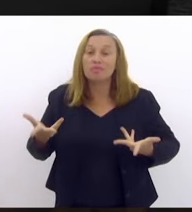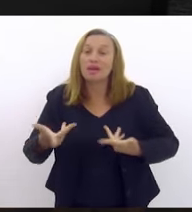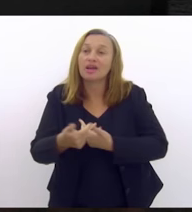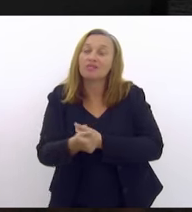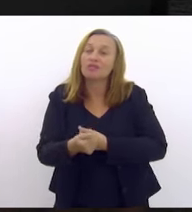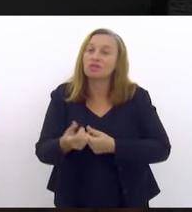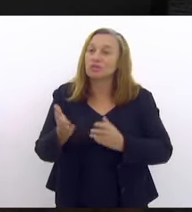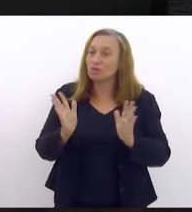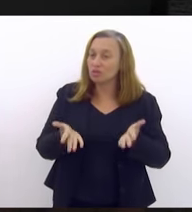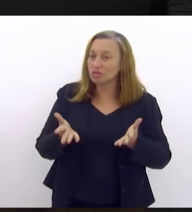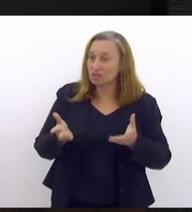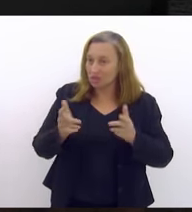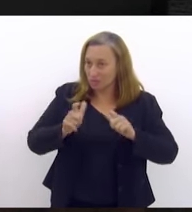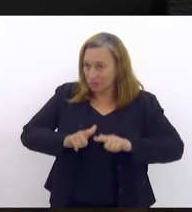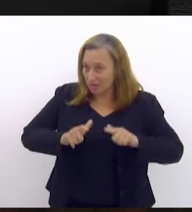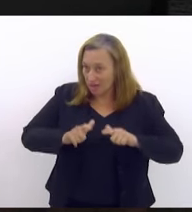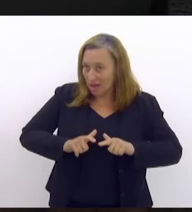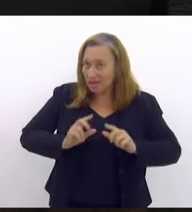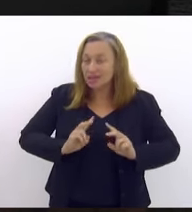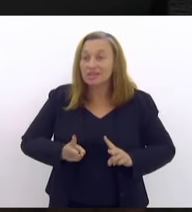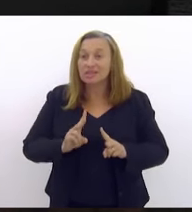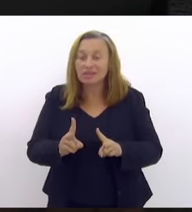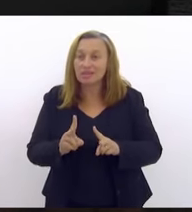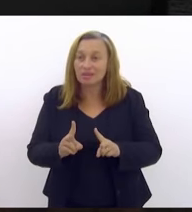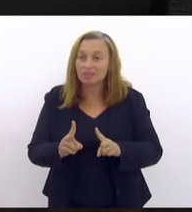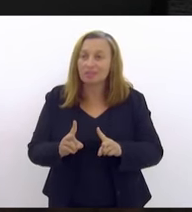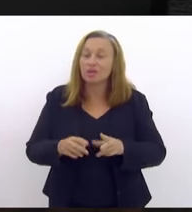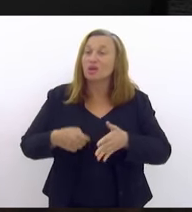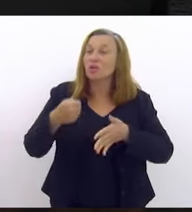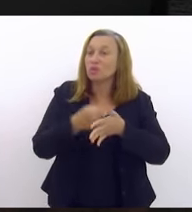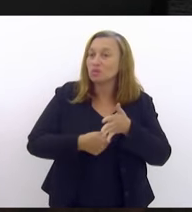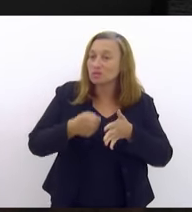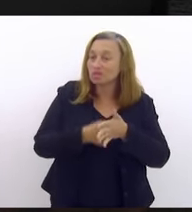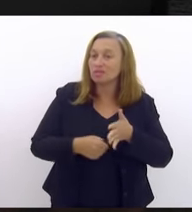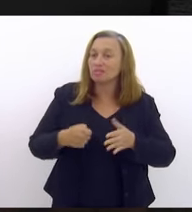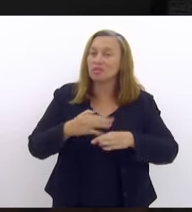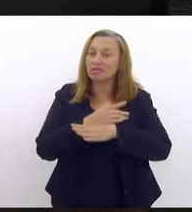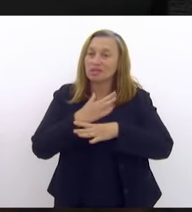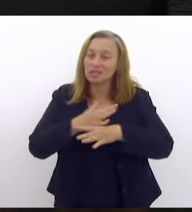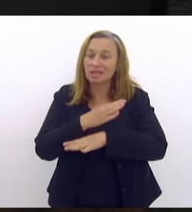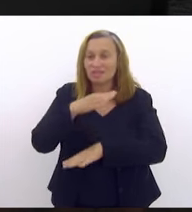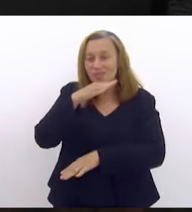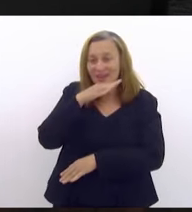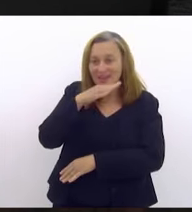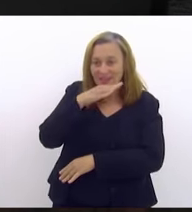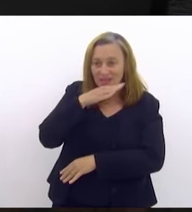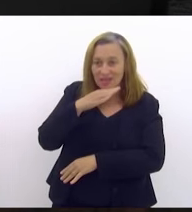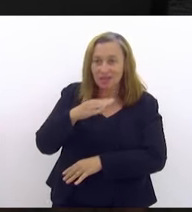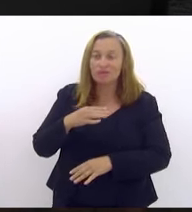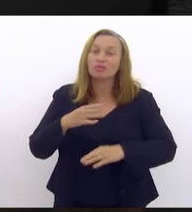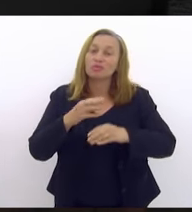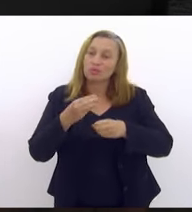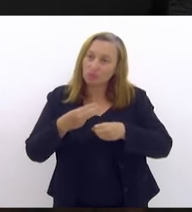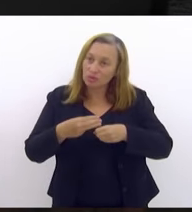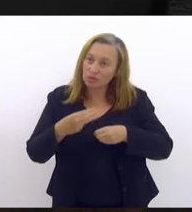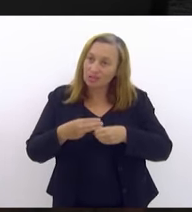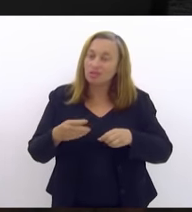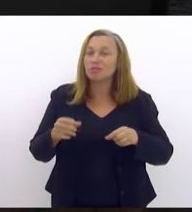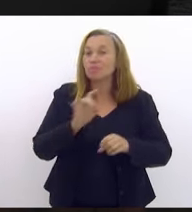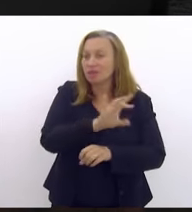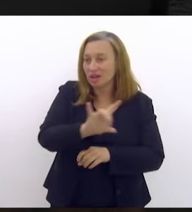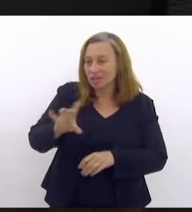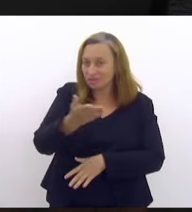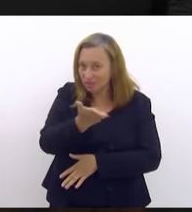aqui hoje, eu estarei sempre brigando por nossa cidade de Mangaratiba, por nosso município e por cada